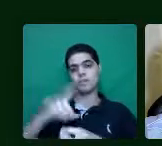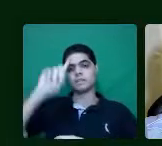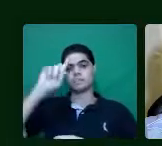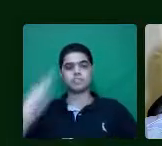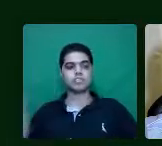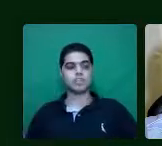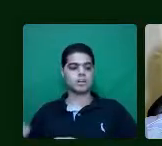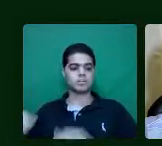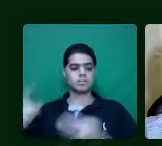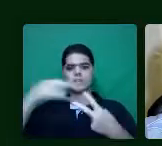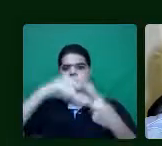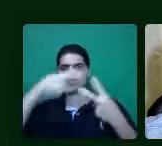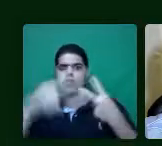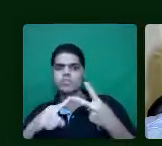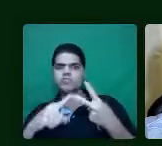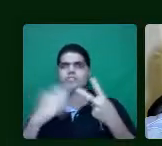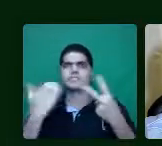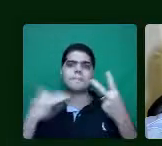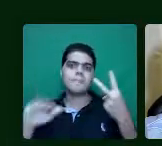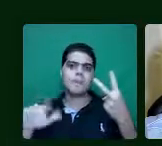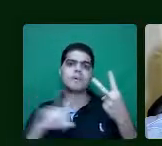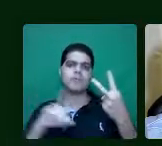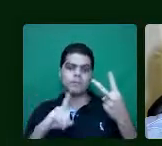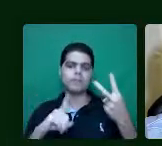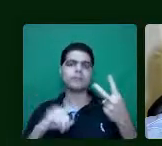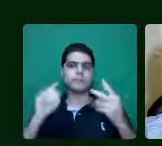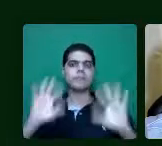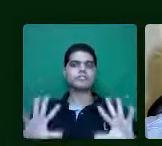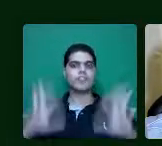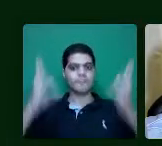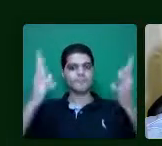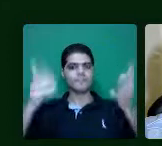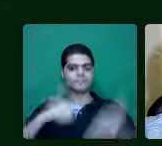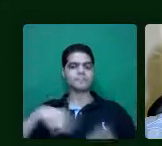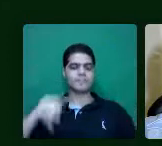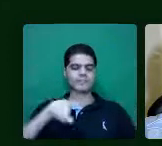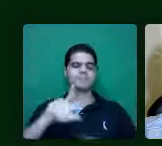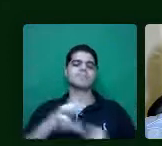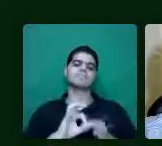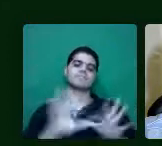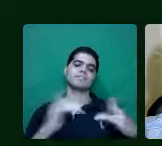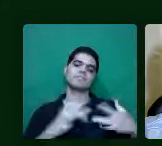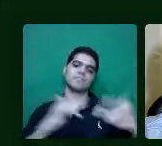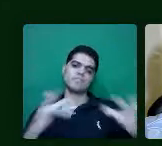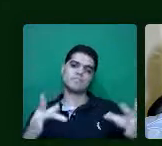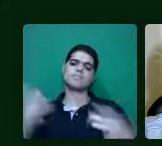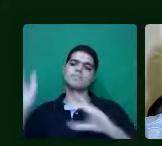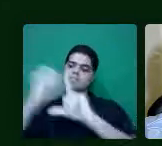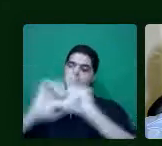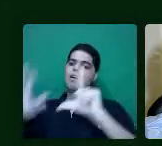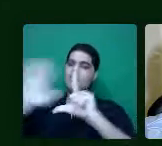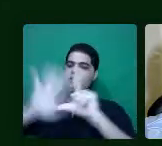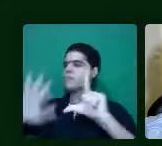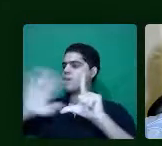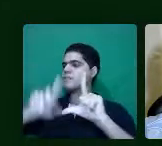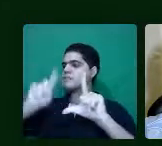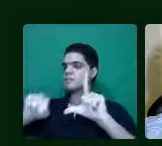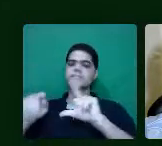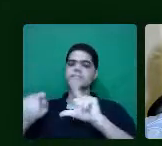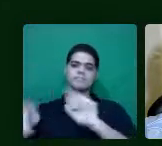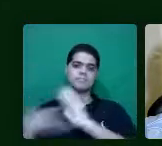de maratona. Então, é muito importante que se você tiver disponível, você fique online na plataforma. E é assim que funciona. A gente